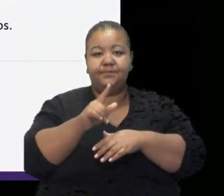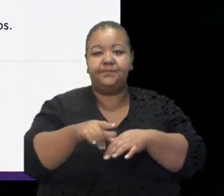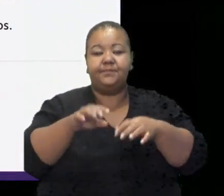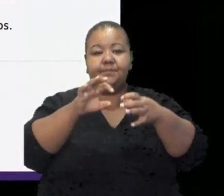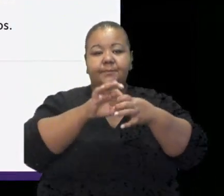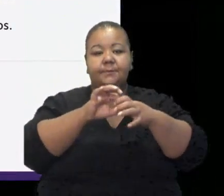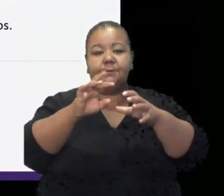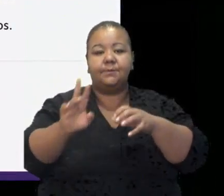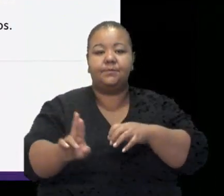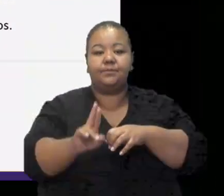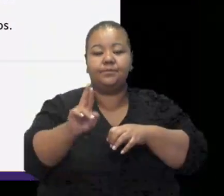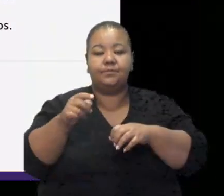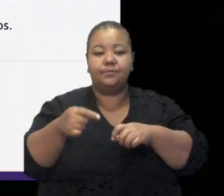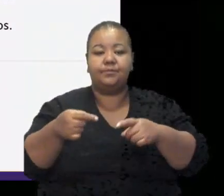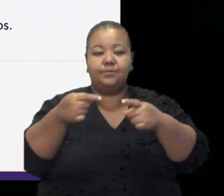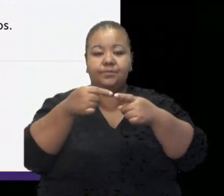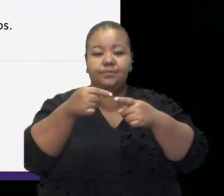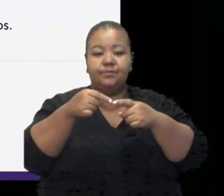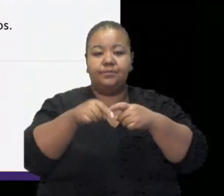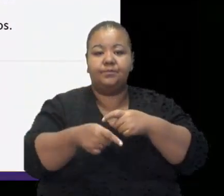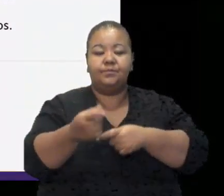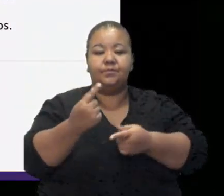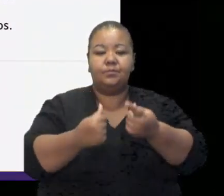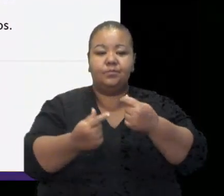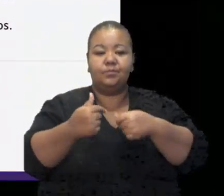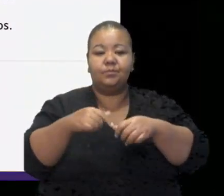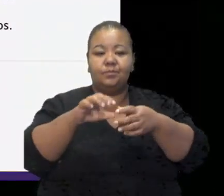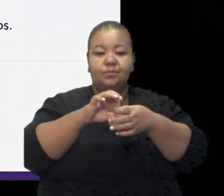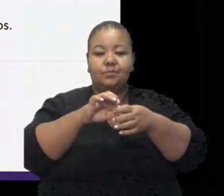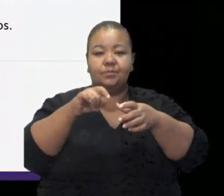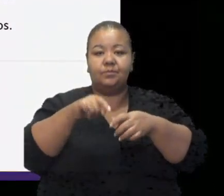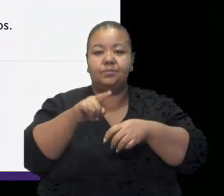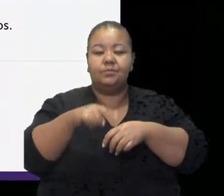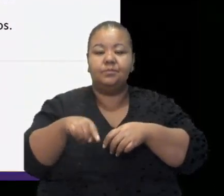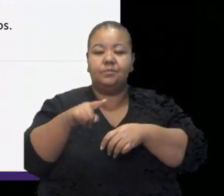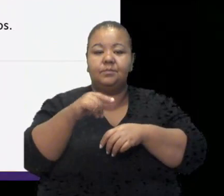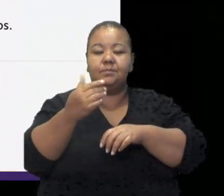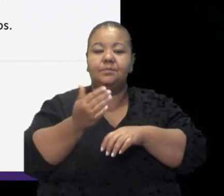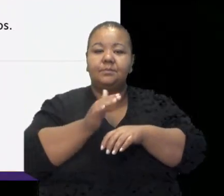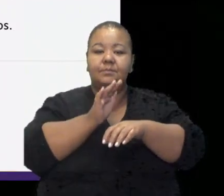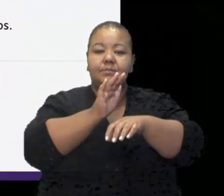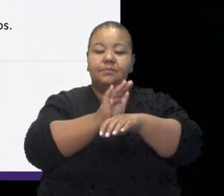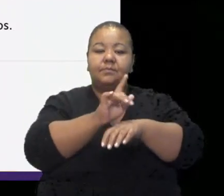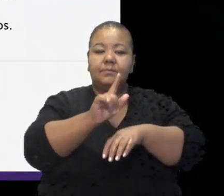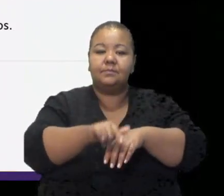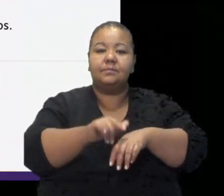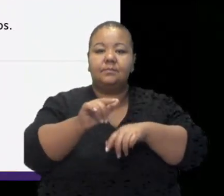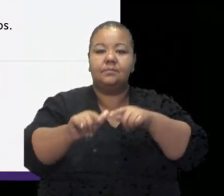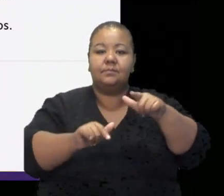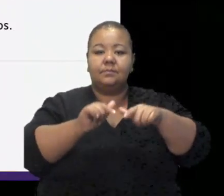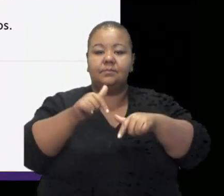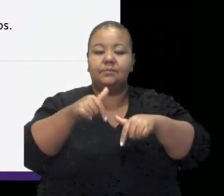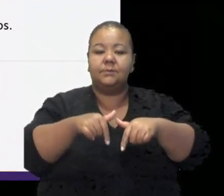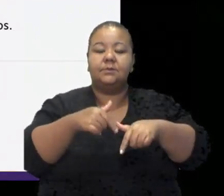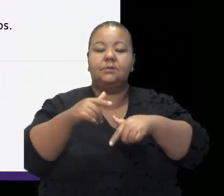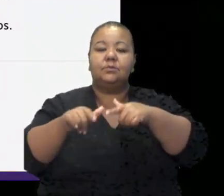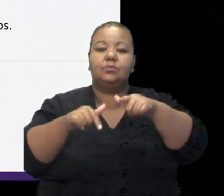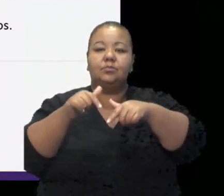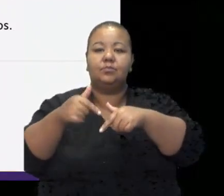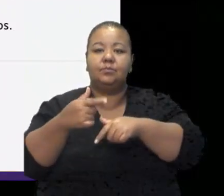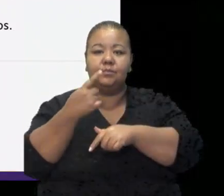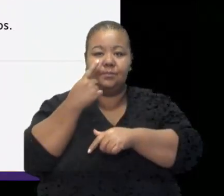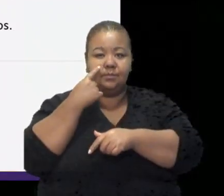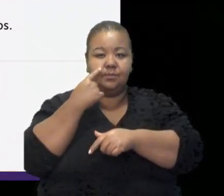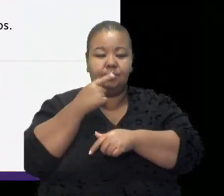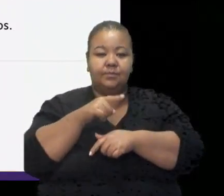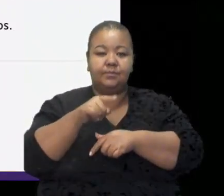Permite utilizar adequadamente os recursos disponíveis, beneficia a operacionalização do processo. Olha aqui,